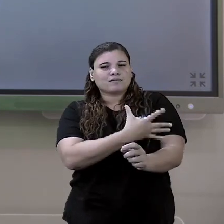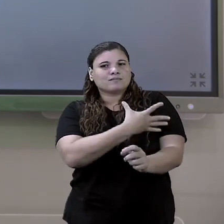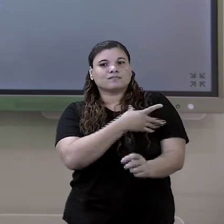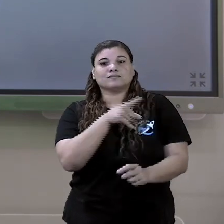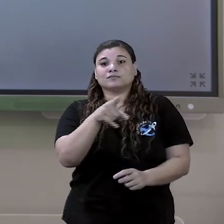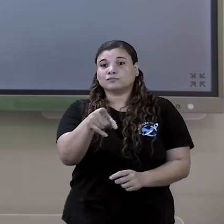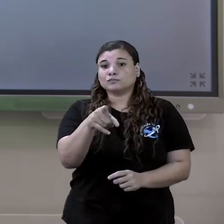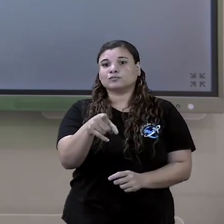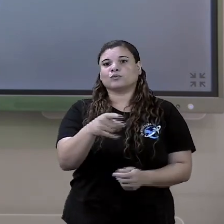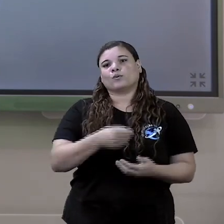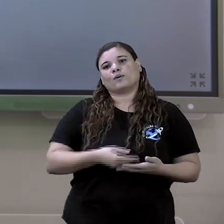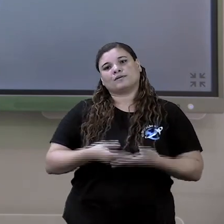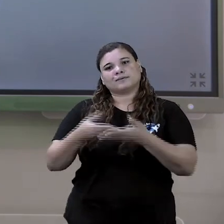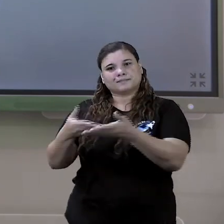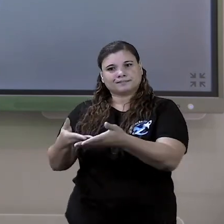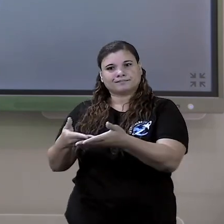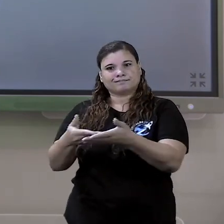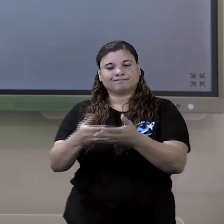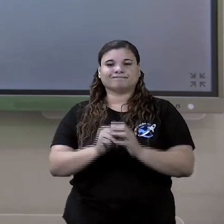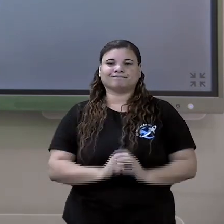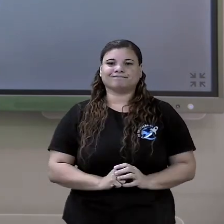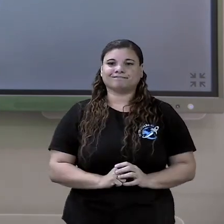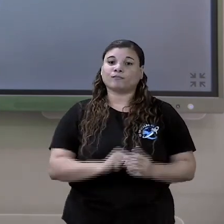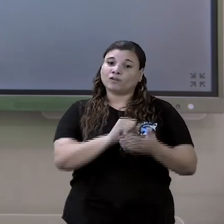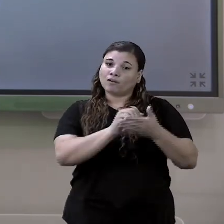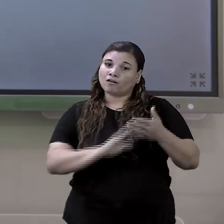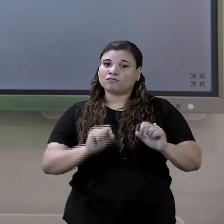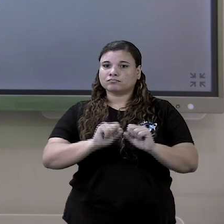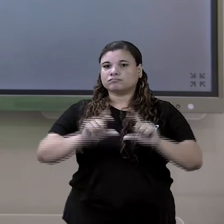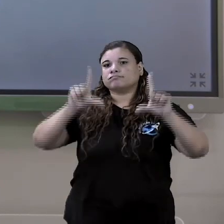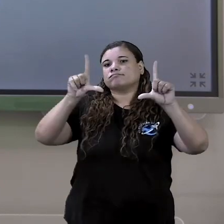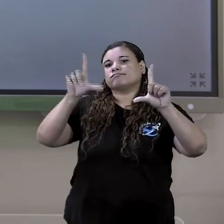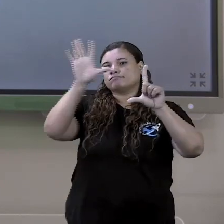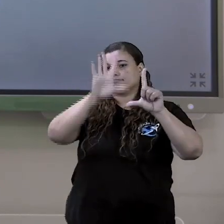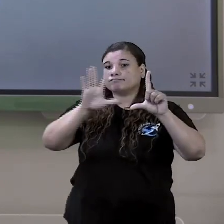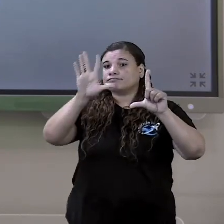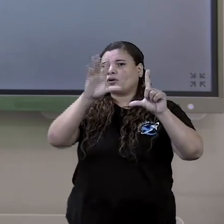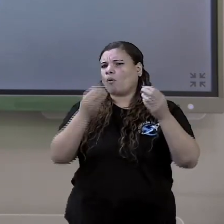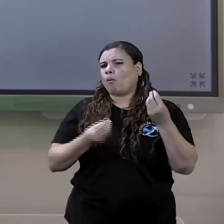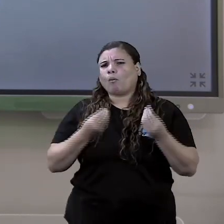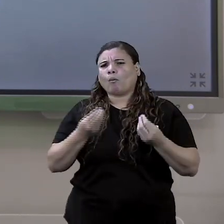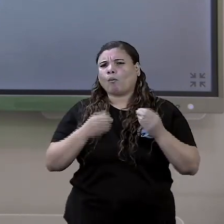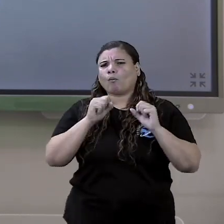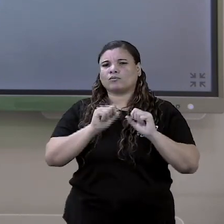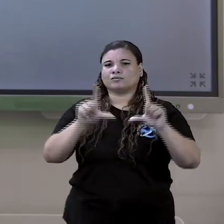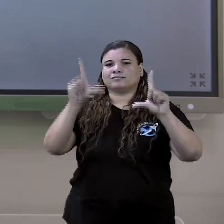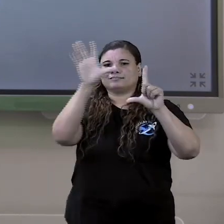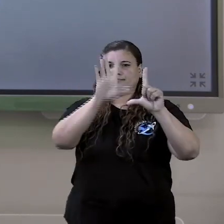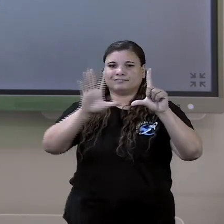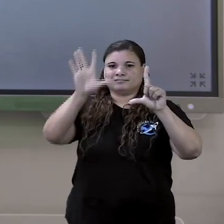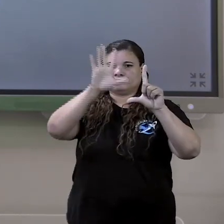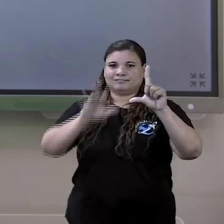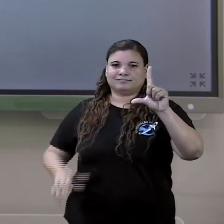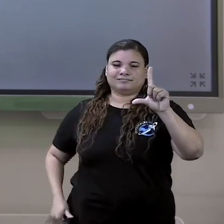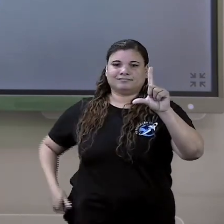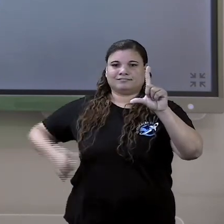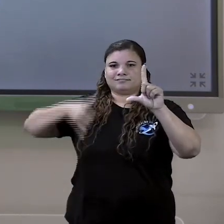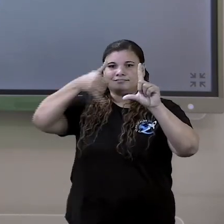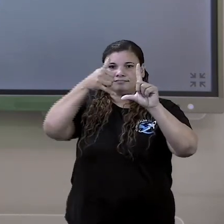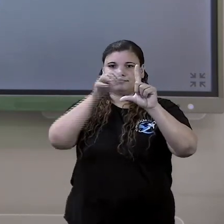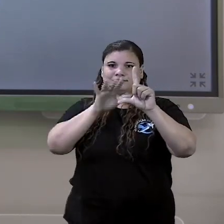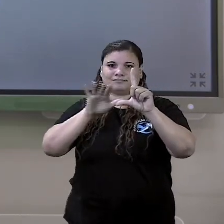lá na plataforma para vocês realizarem. Basta apontar a câmera do seu celular na imagem que aparece no canto da